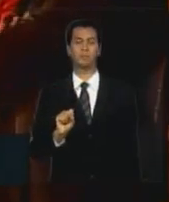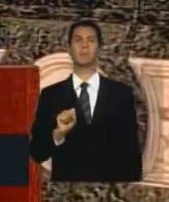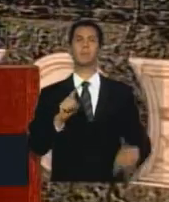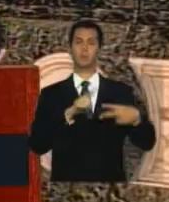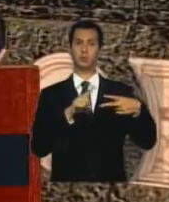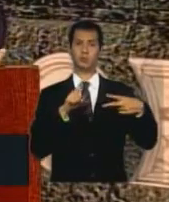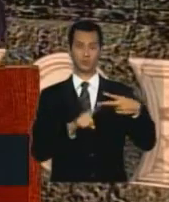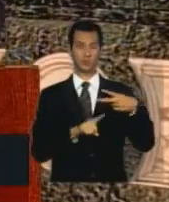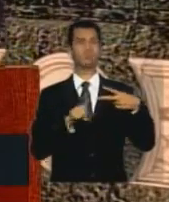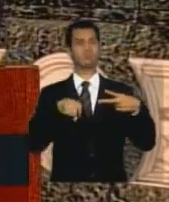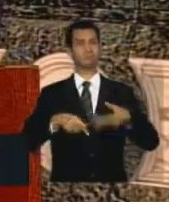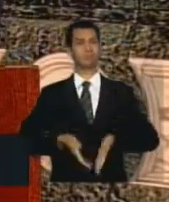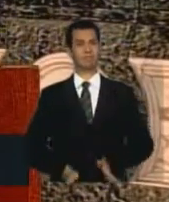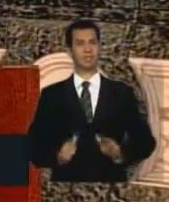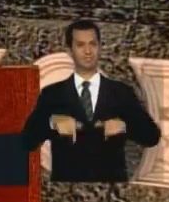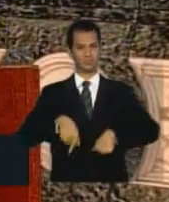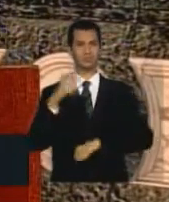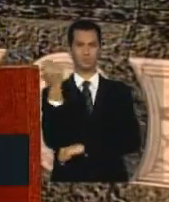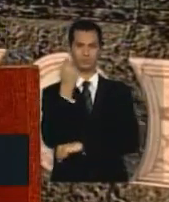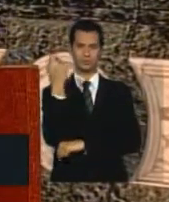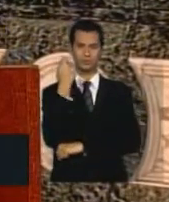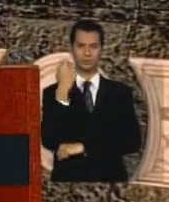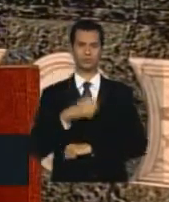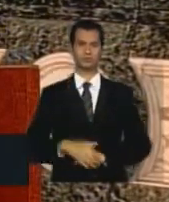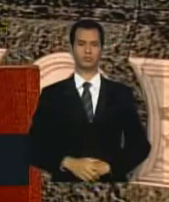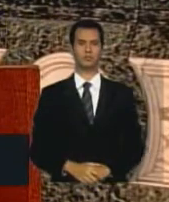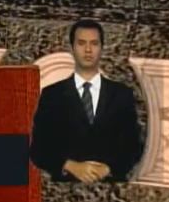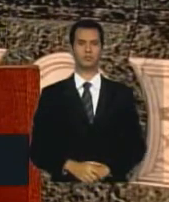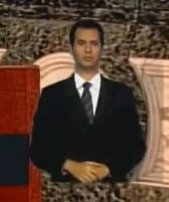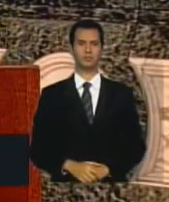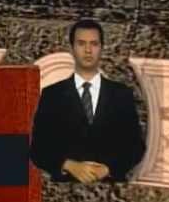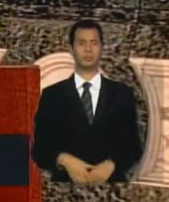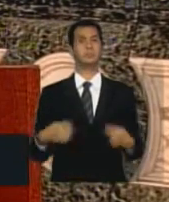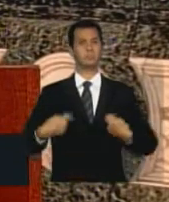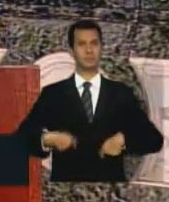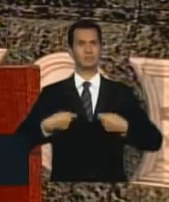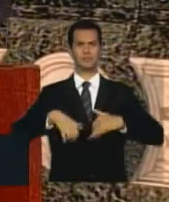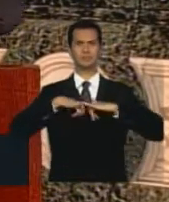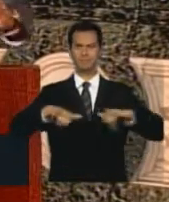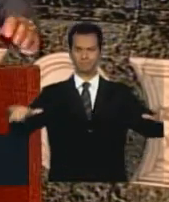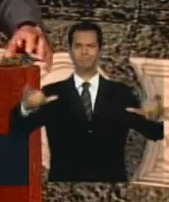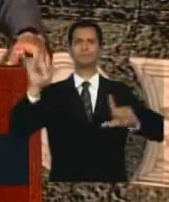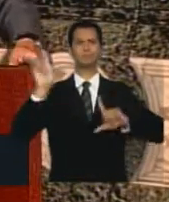São dois gaúchos, e é importante que se diga aqui perante a imprensa nacional